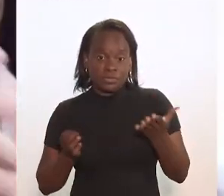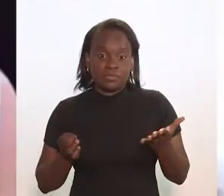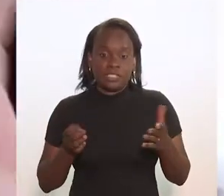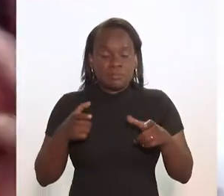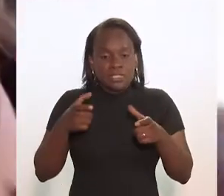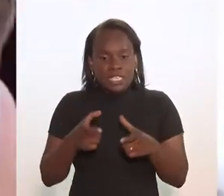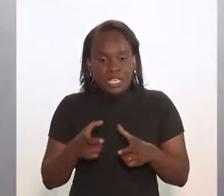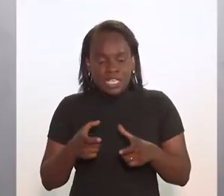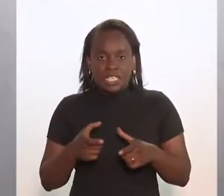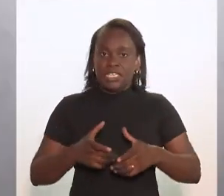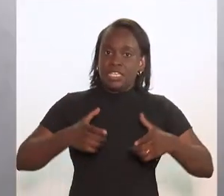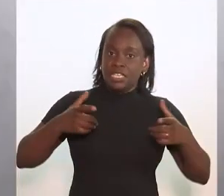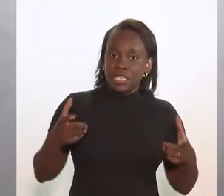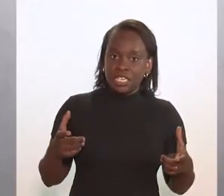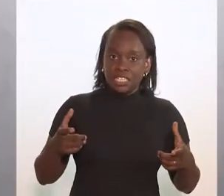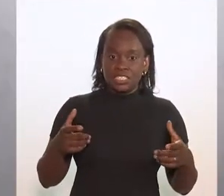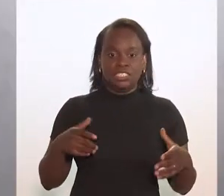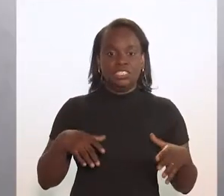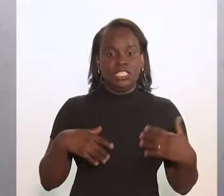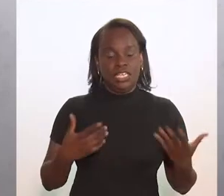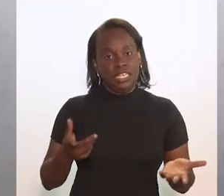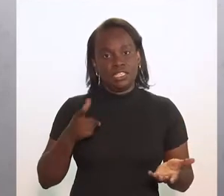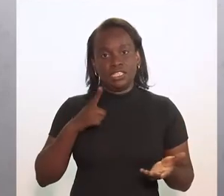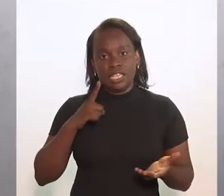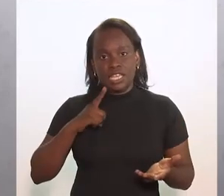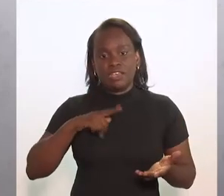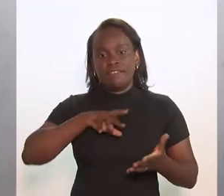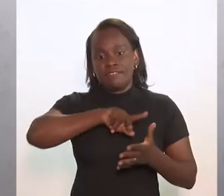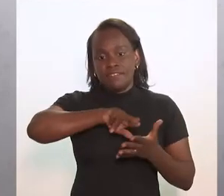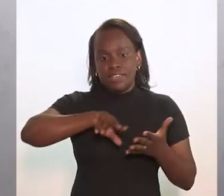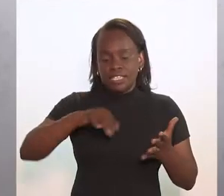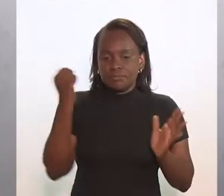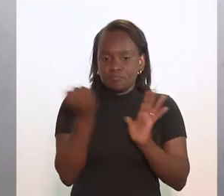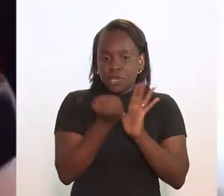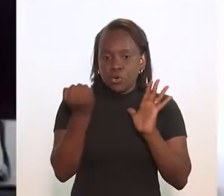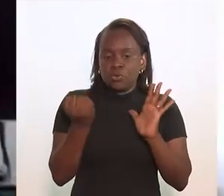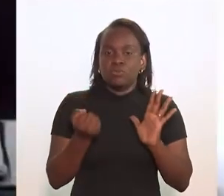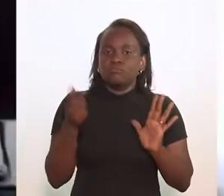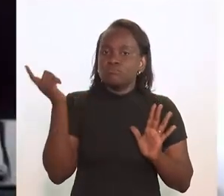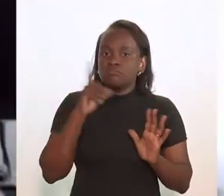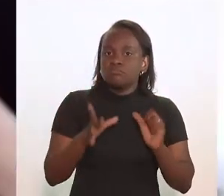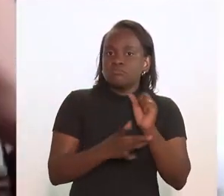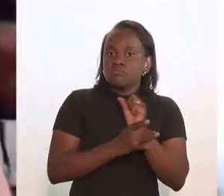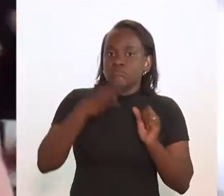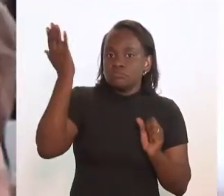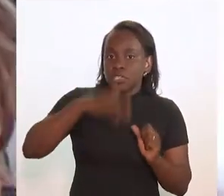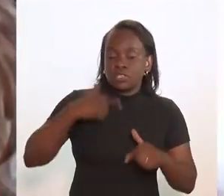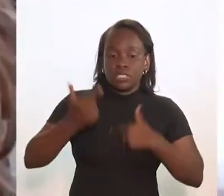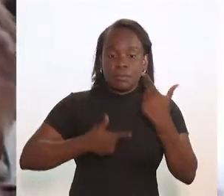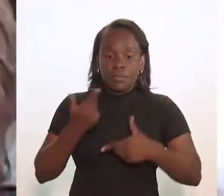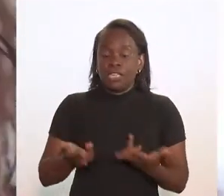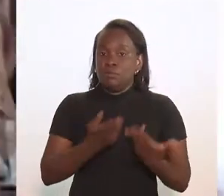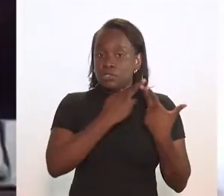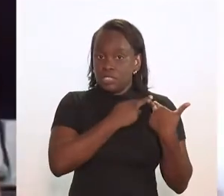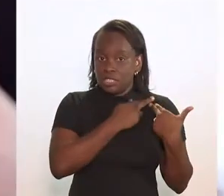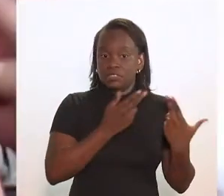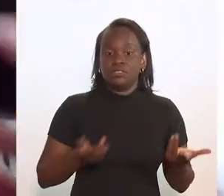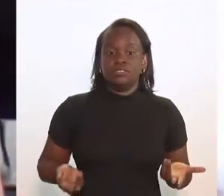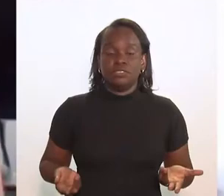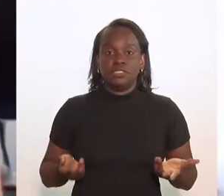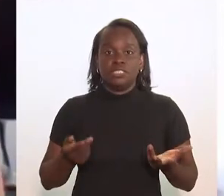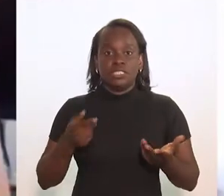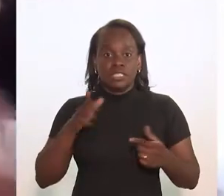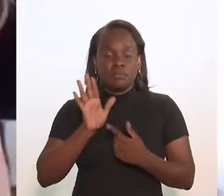empresas pequenas, grandes, através, por exemplo, de diversos selos que garantem, né, esse trabalho